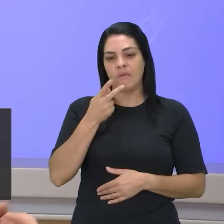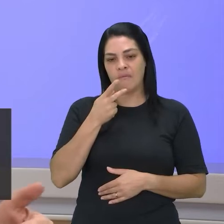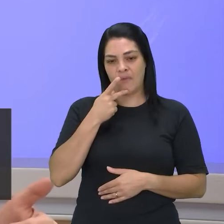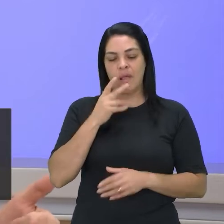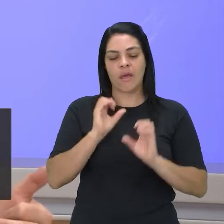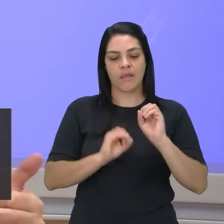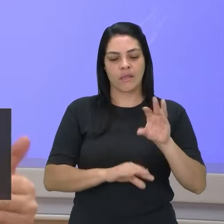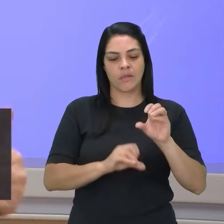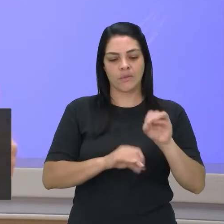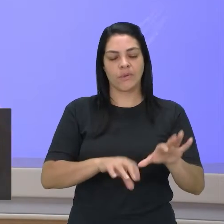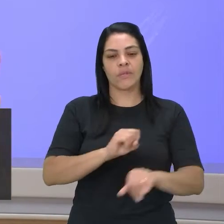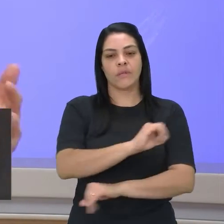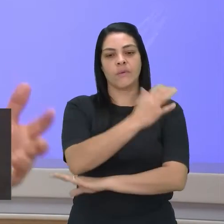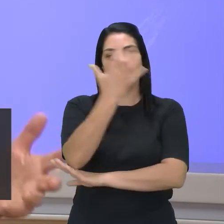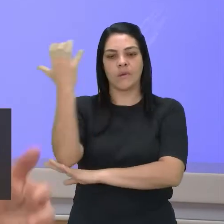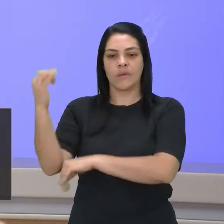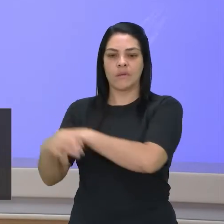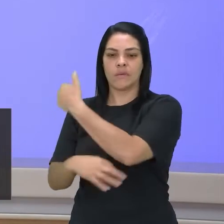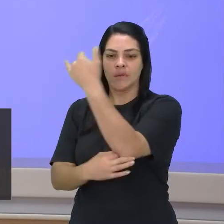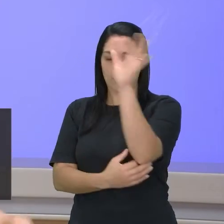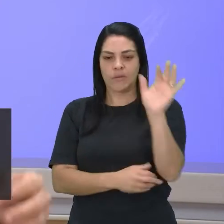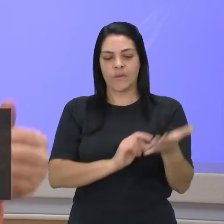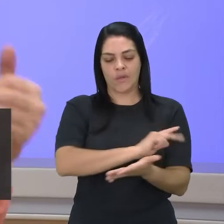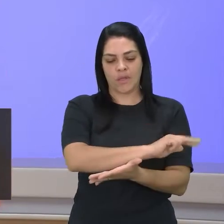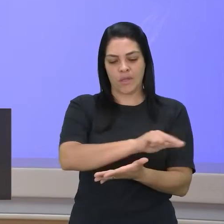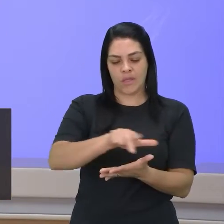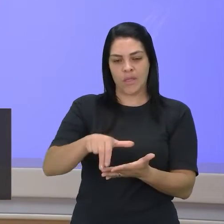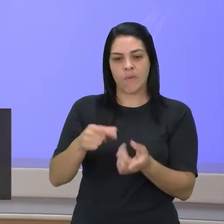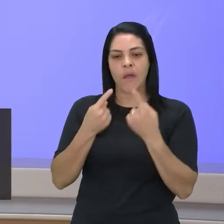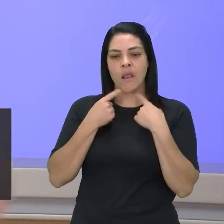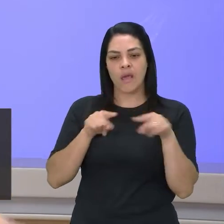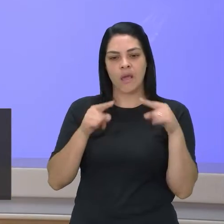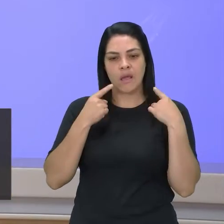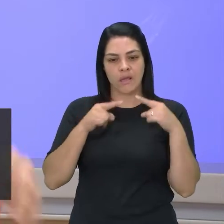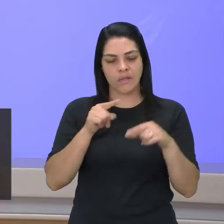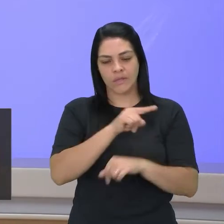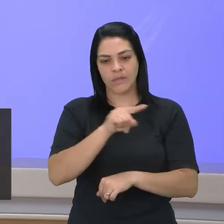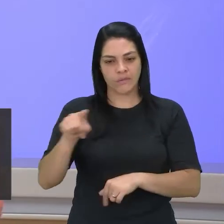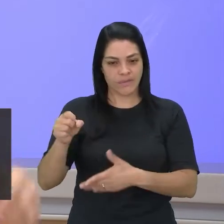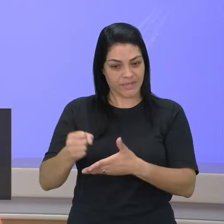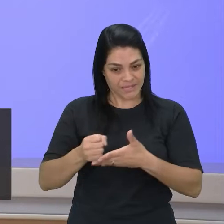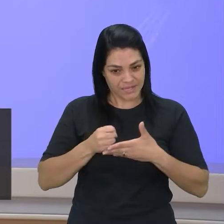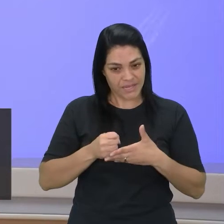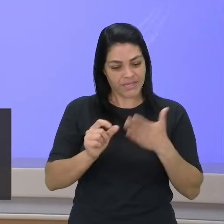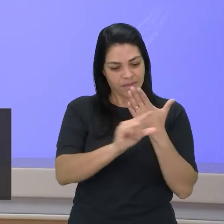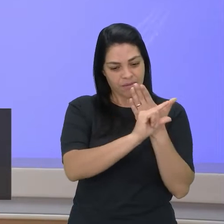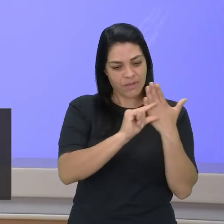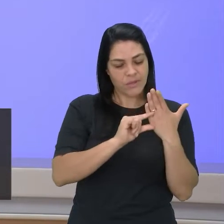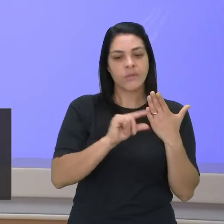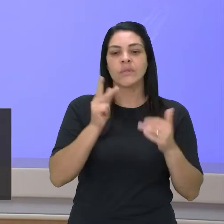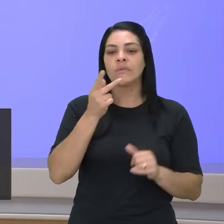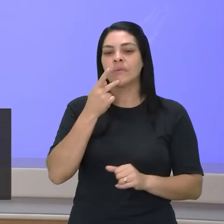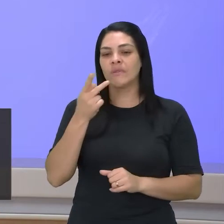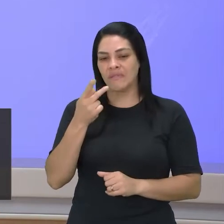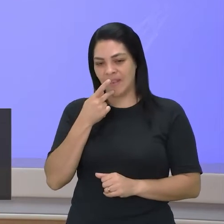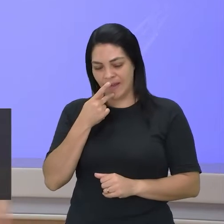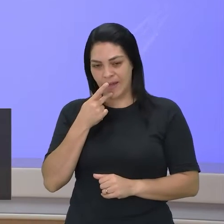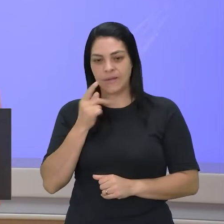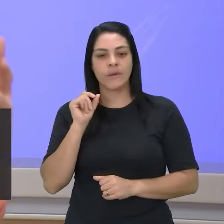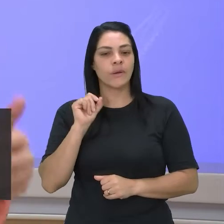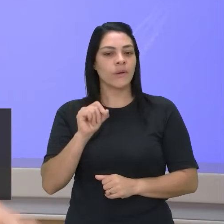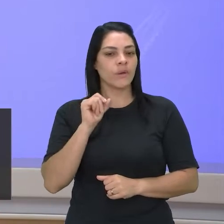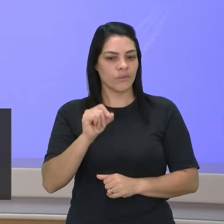uma das várias críticas que você traz dos autores, que você vai falar um pouco ali, é